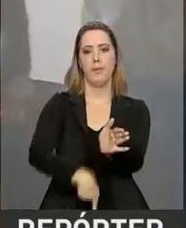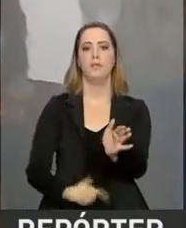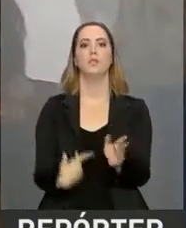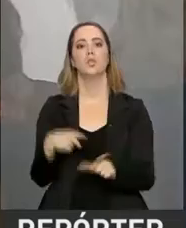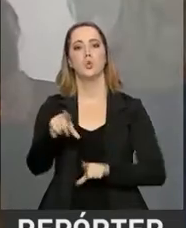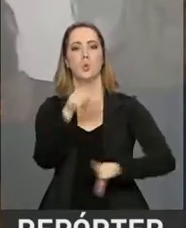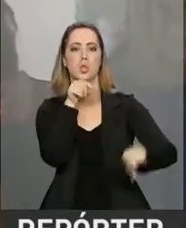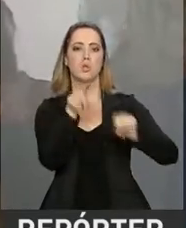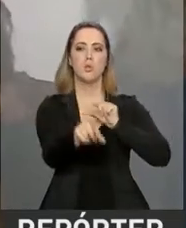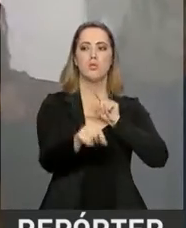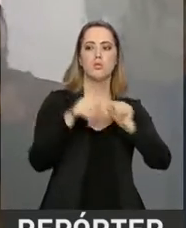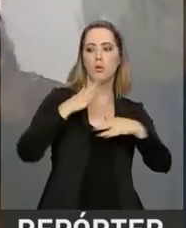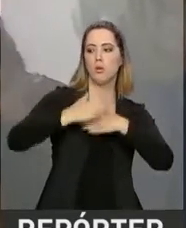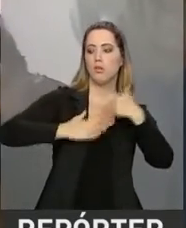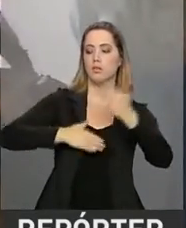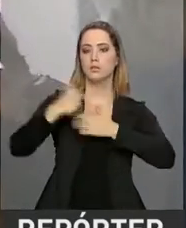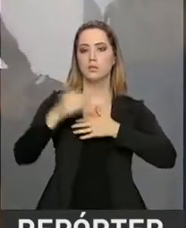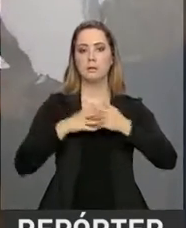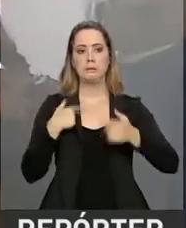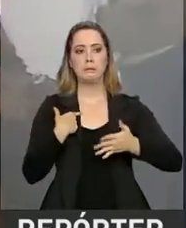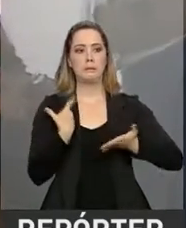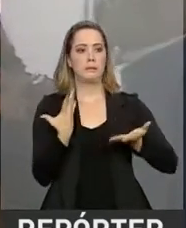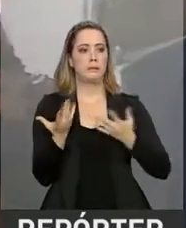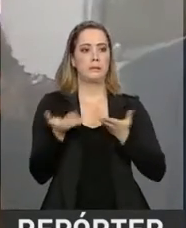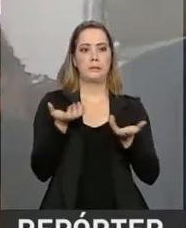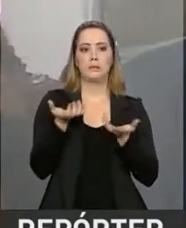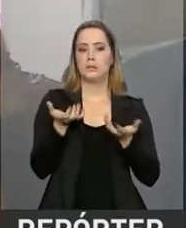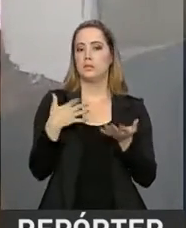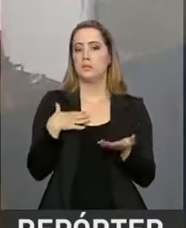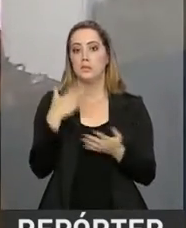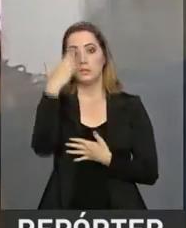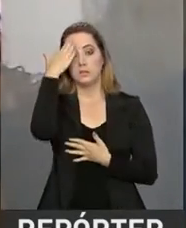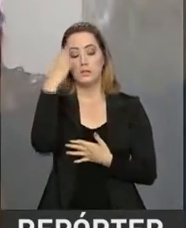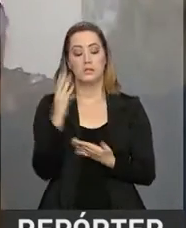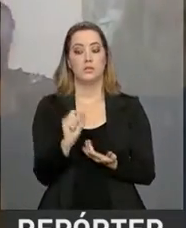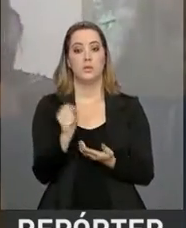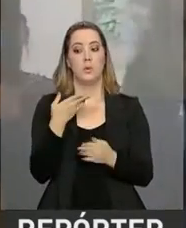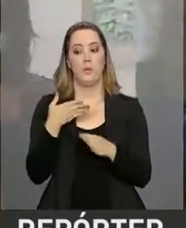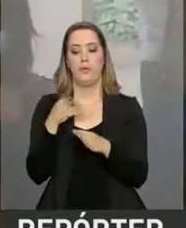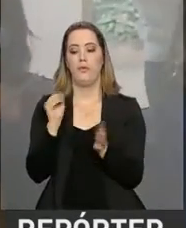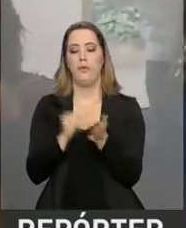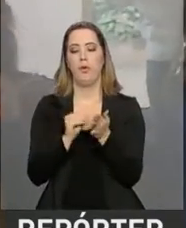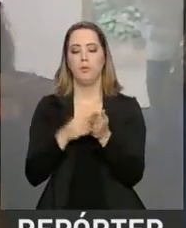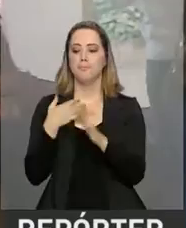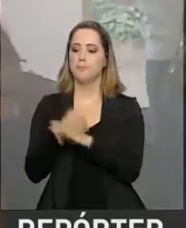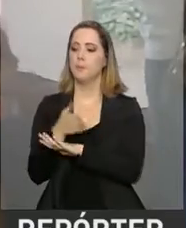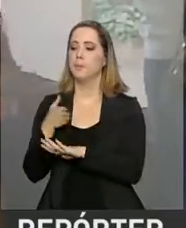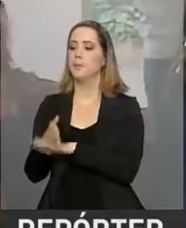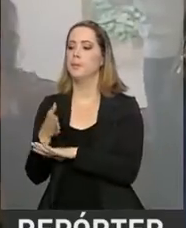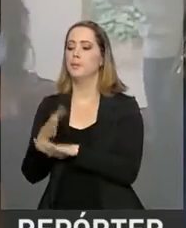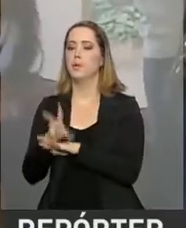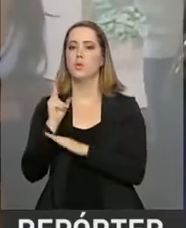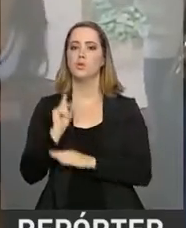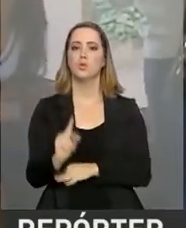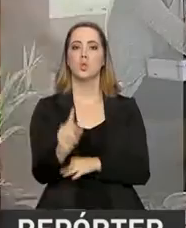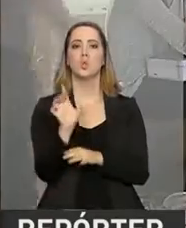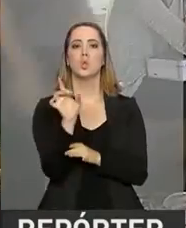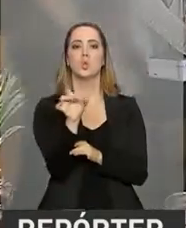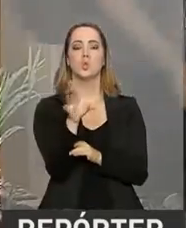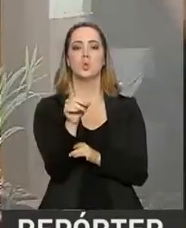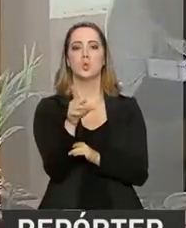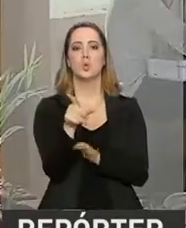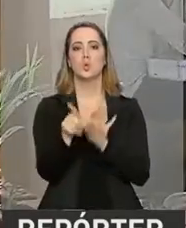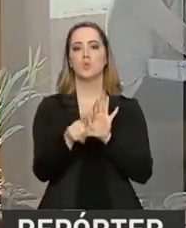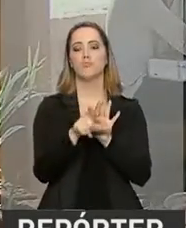e e sim eu fiquei meio perdido eu não vi não entrei muito em áreas específicas do direito eu estou vendo só teoria gerais